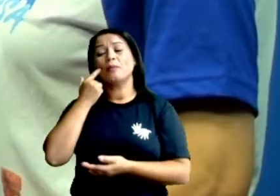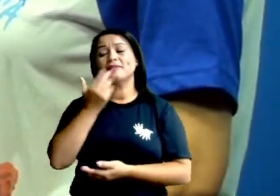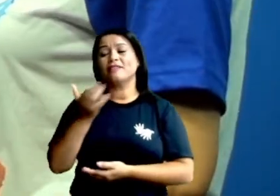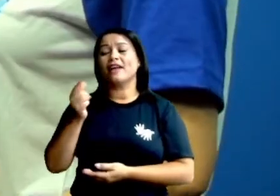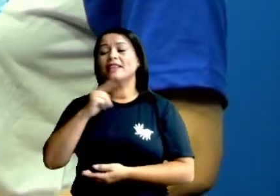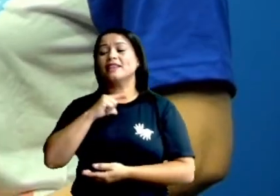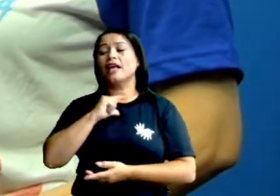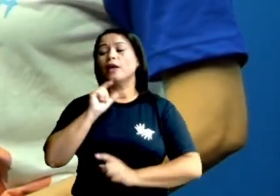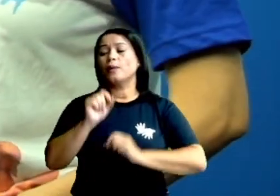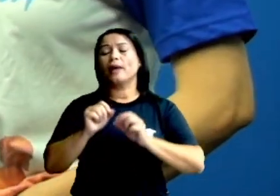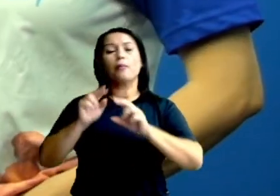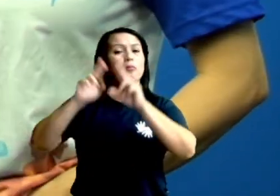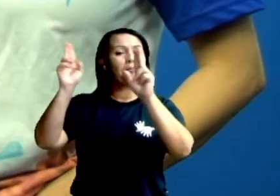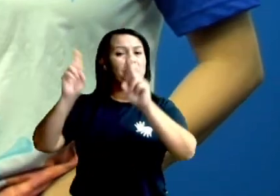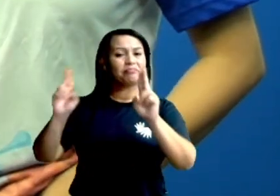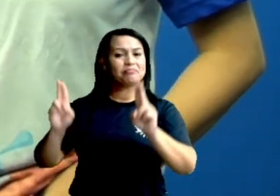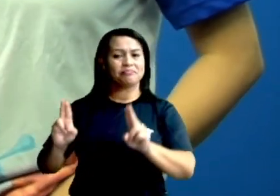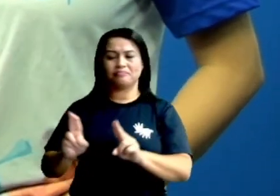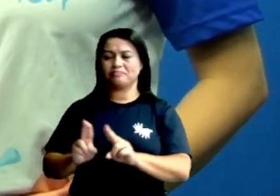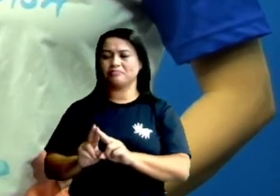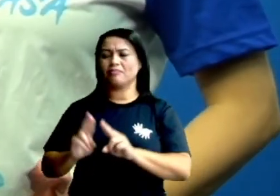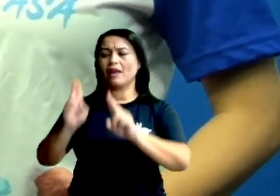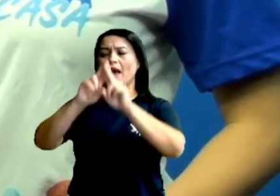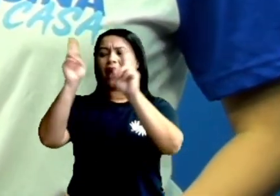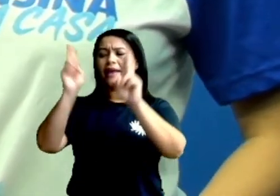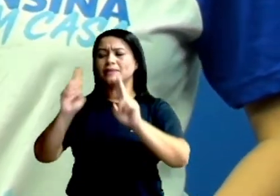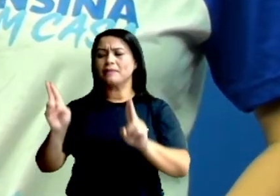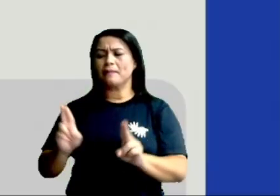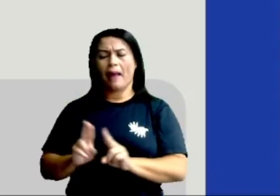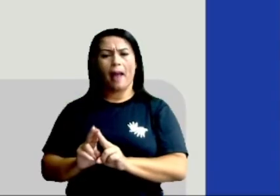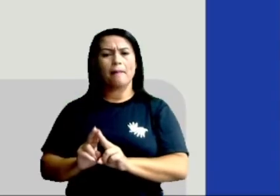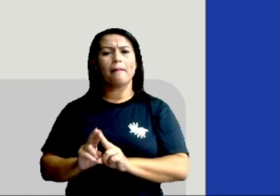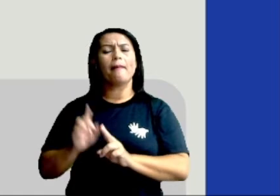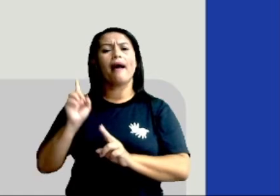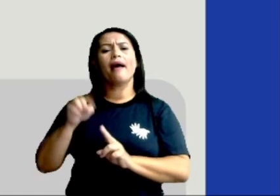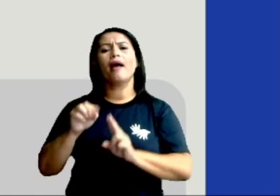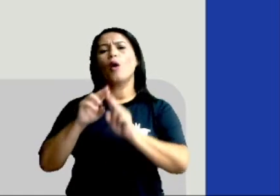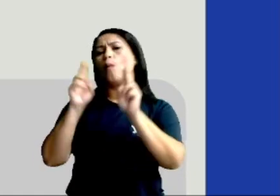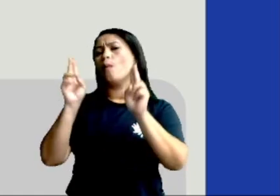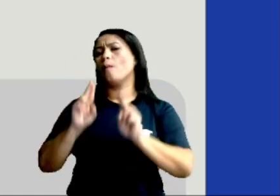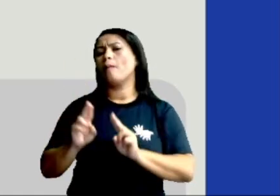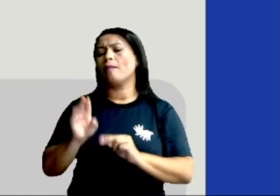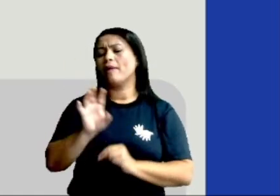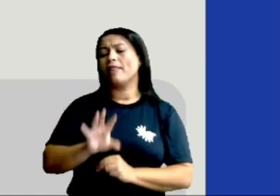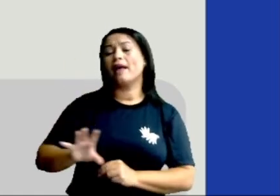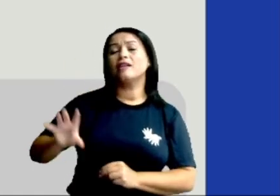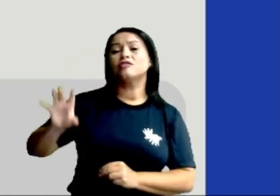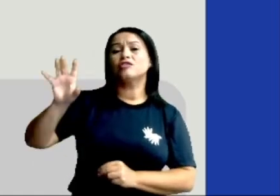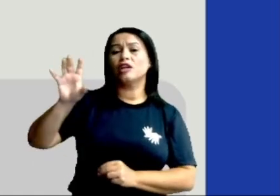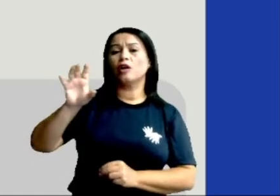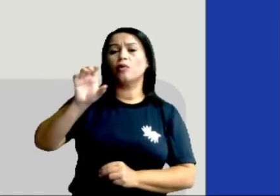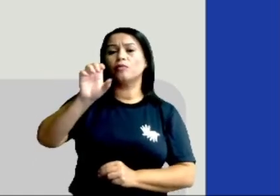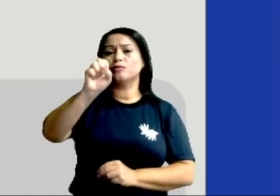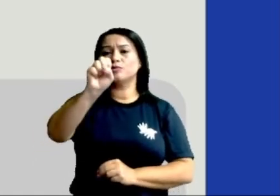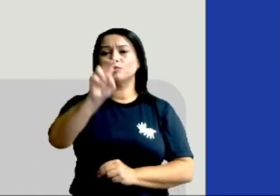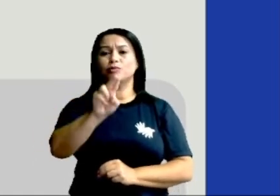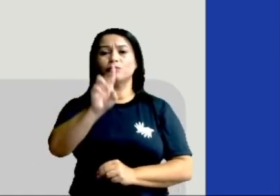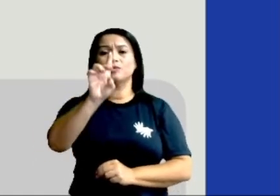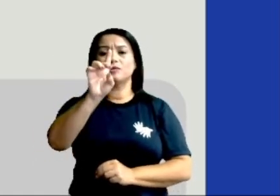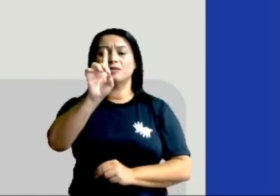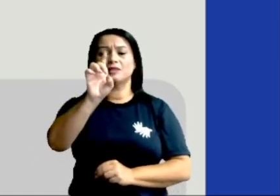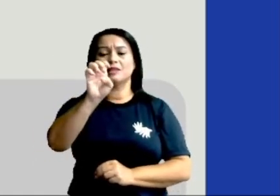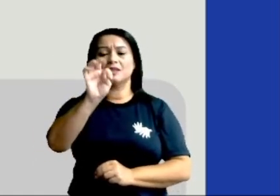olha, eu trouxe para vocês esse mapa. Esse mapa aqui é o mapa da região Sudeste,